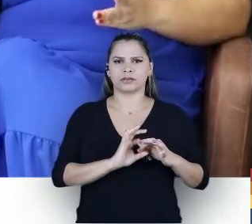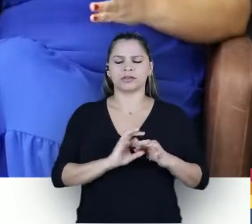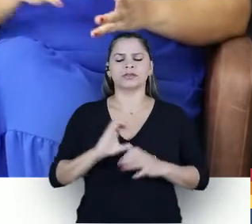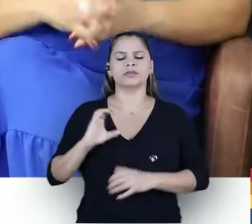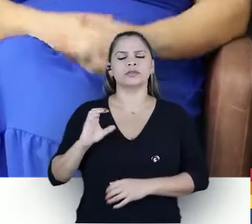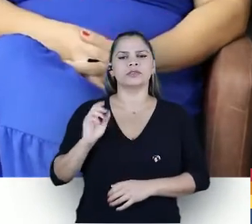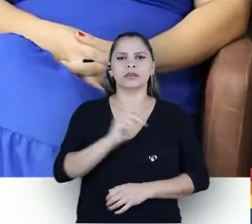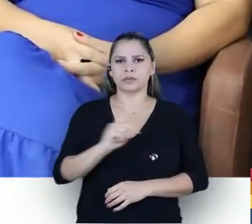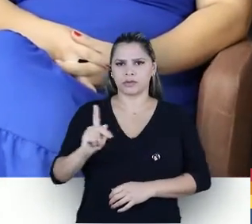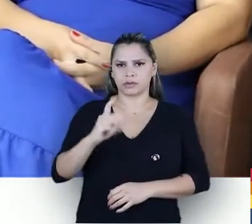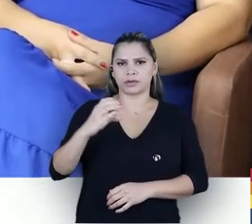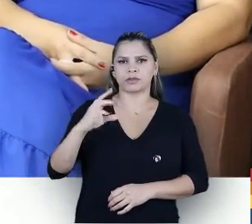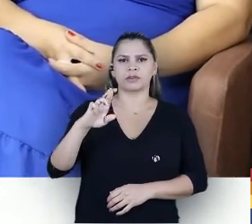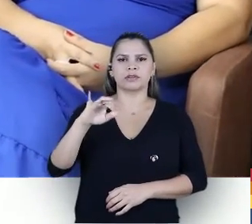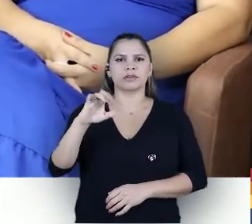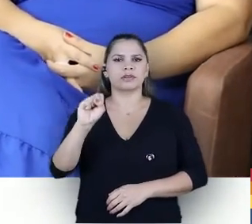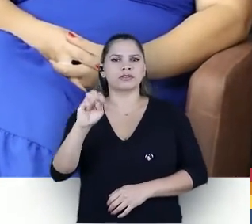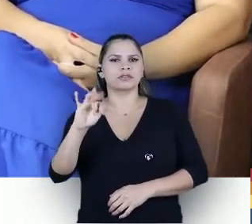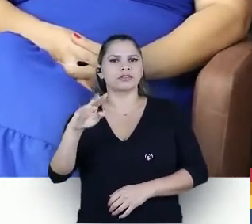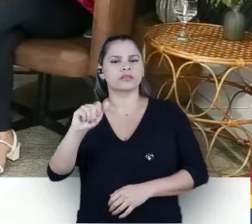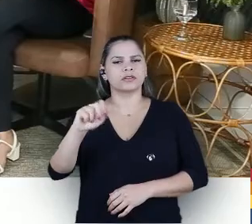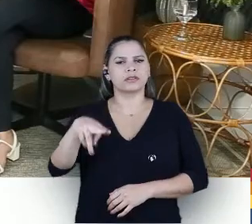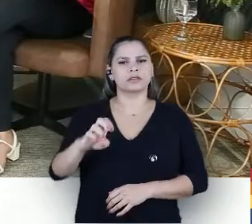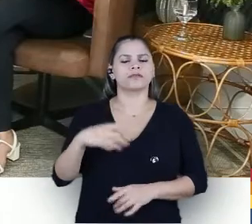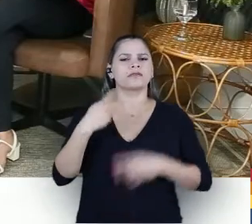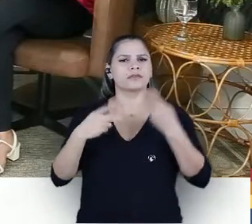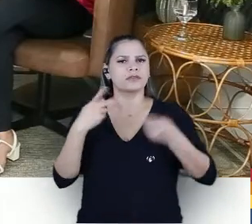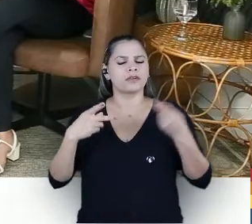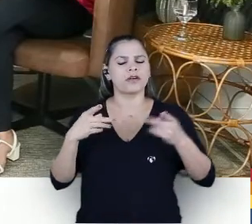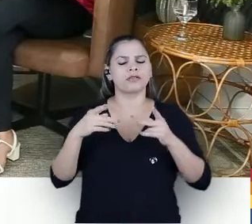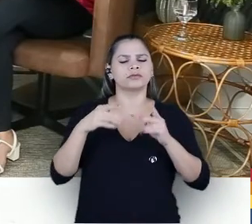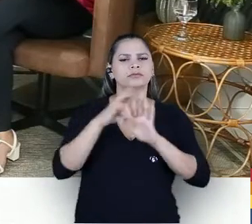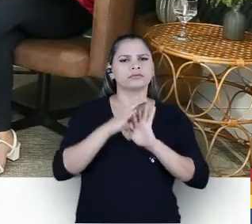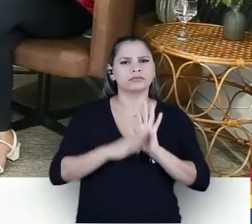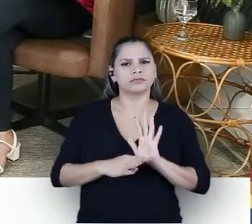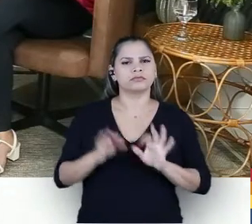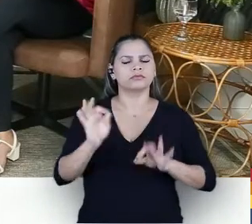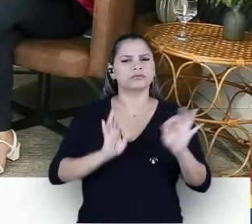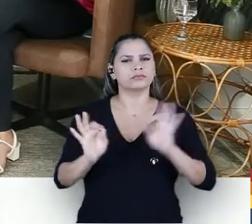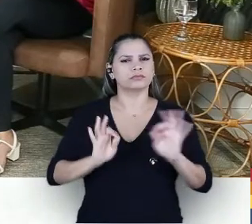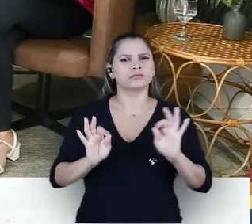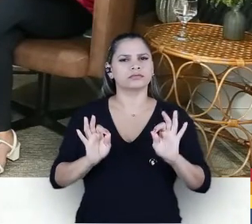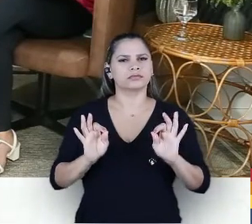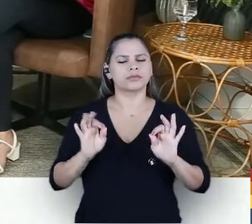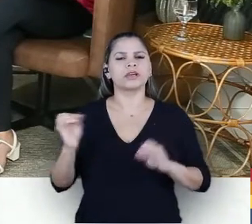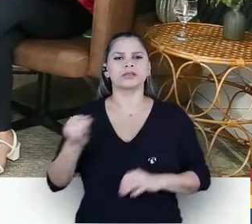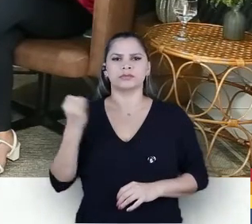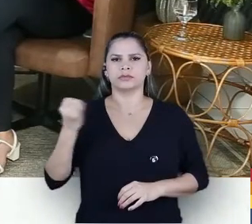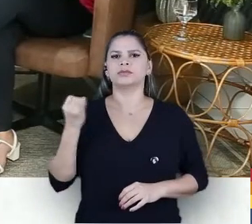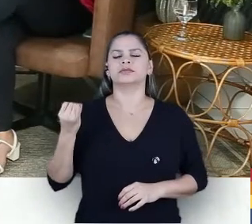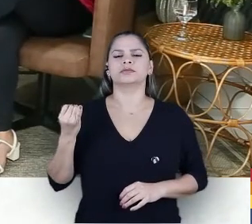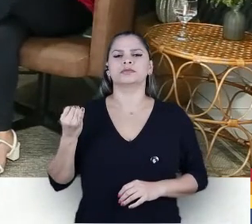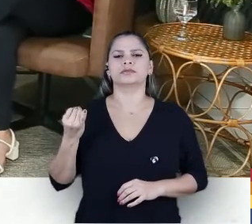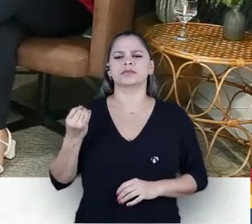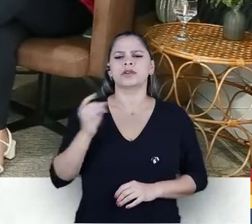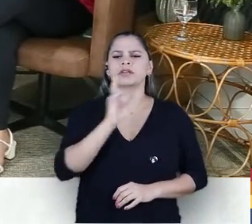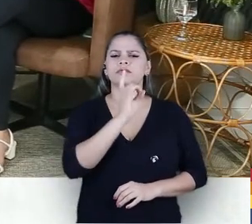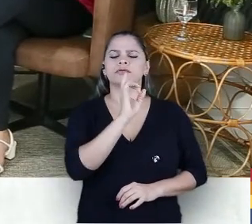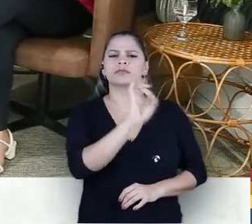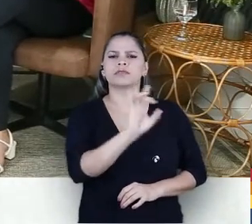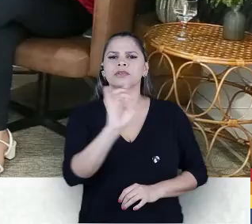as séries que vão vir a seguir. Sim, nesse contexto que a Cris falou,